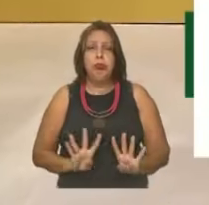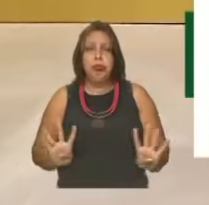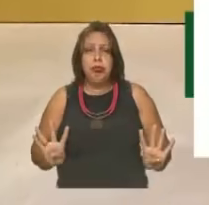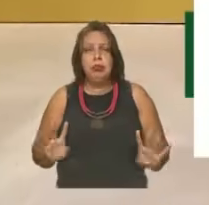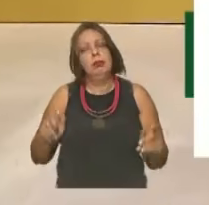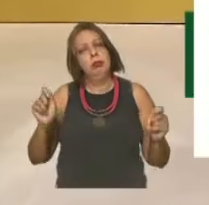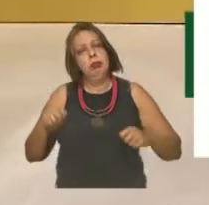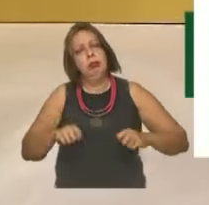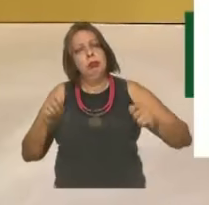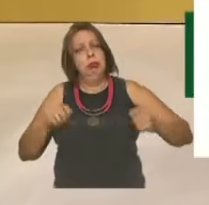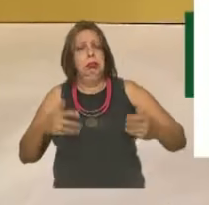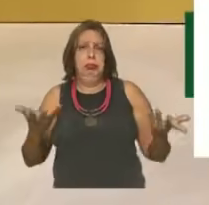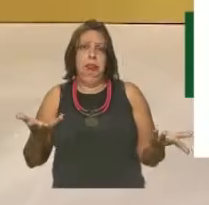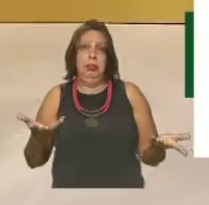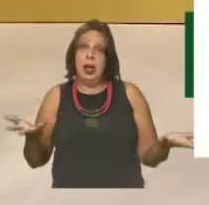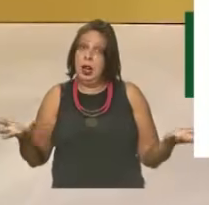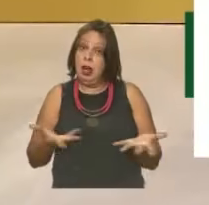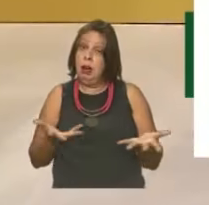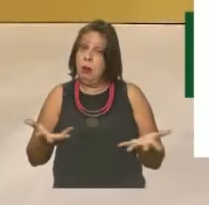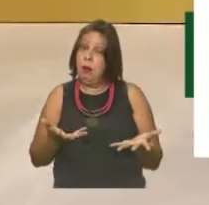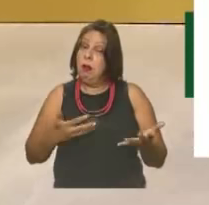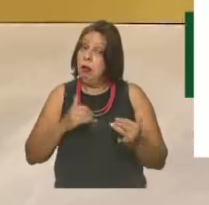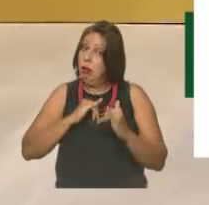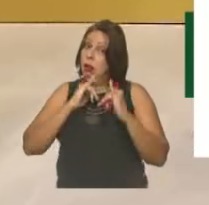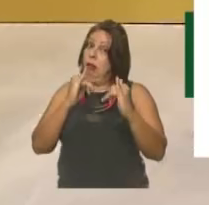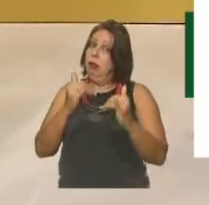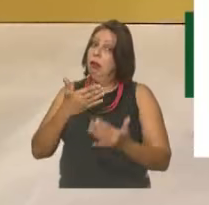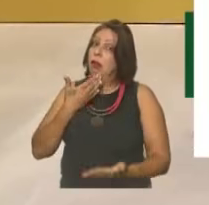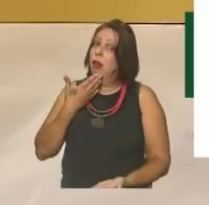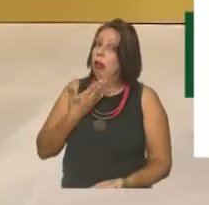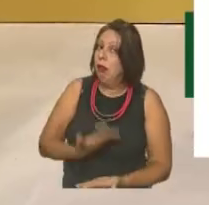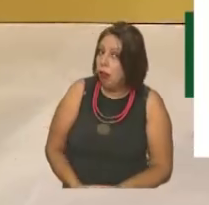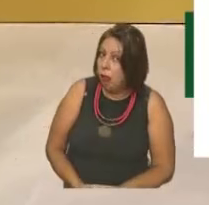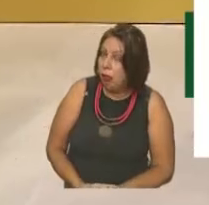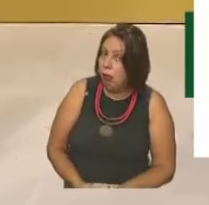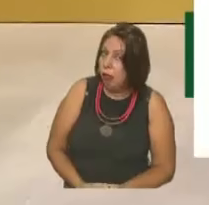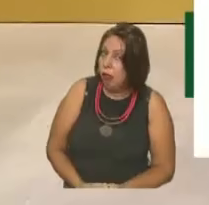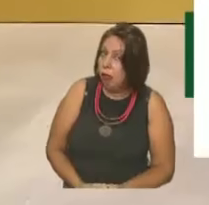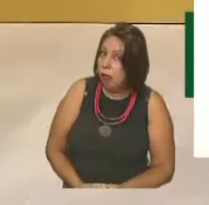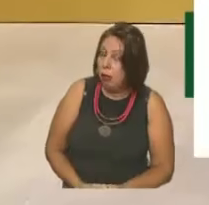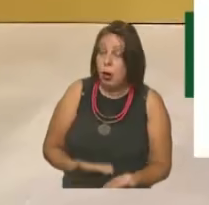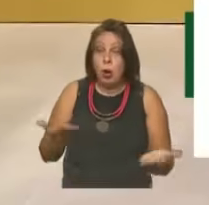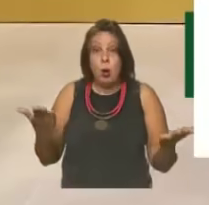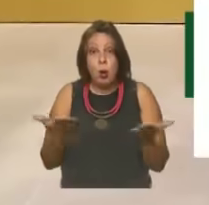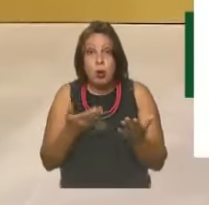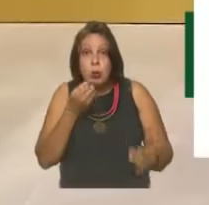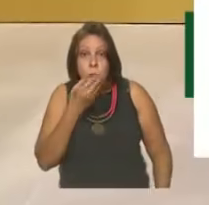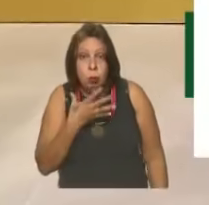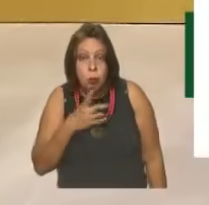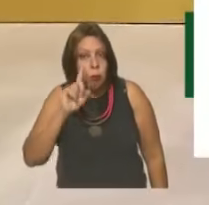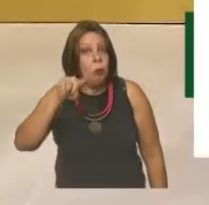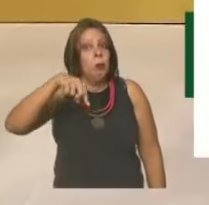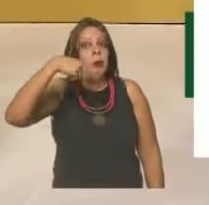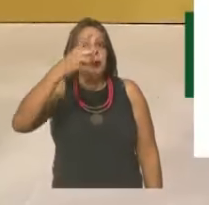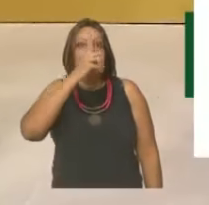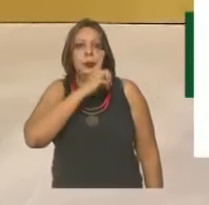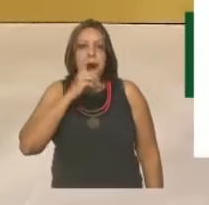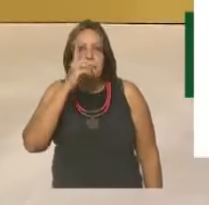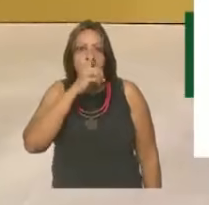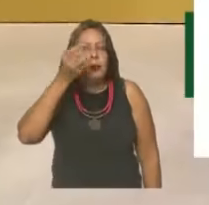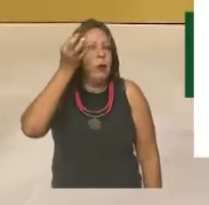deixar todo mundo já assim de queixo caído, Jaque? Menino, ó, se hoje já tá bom, domingo vai ser